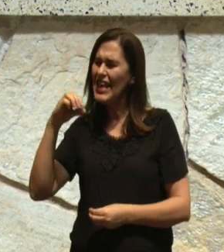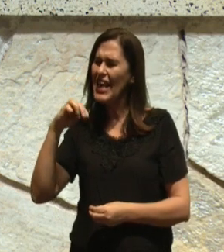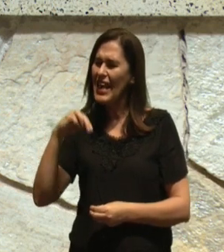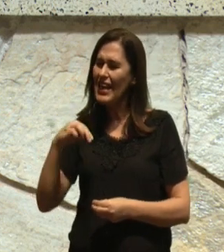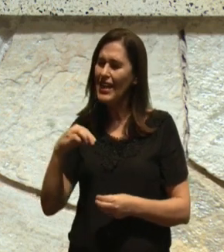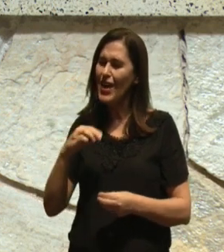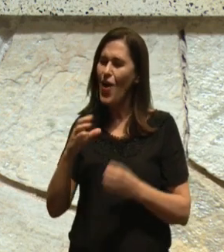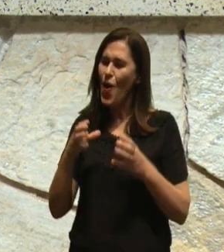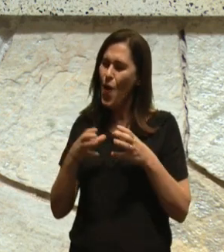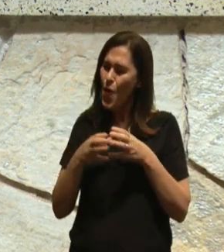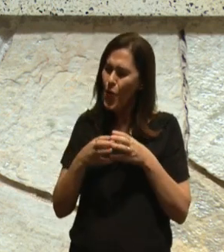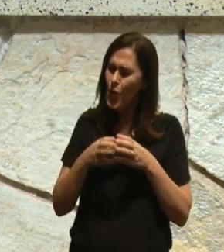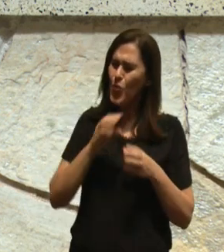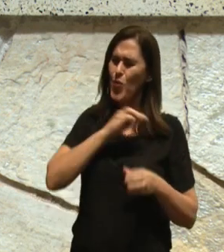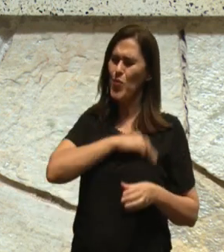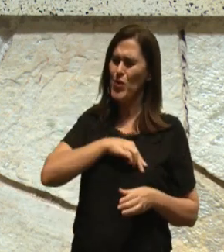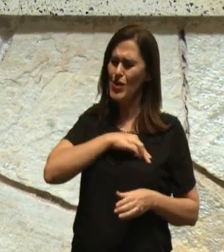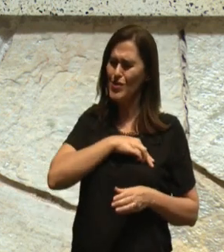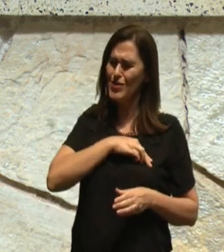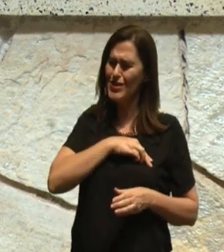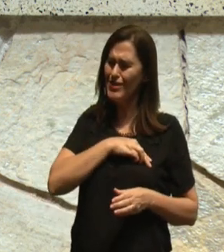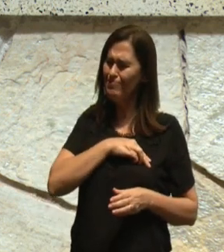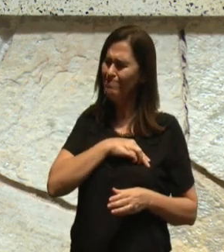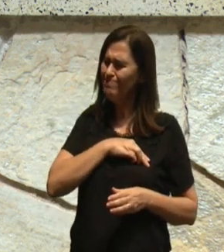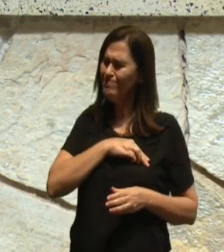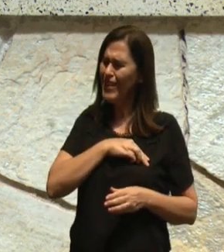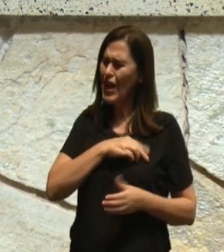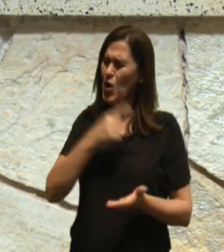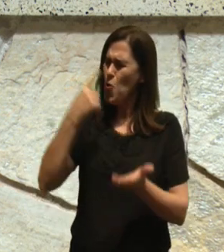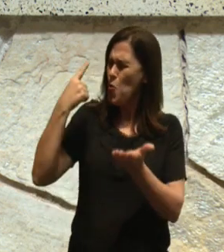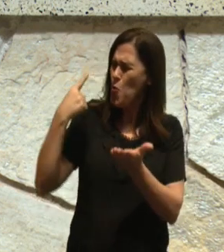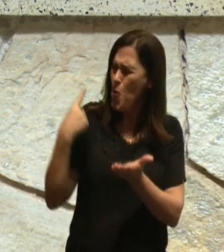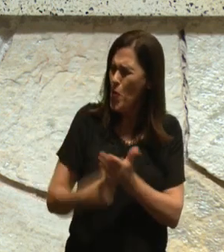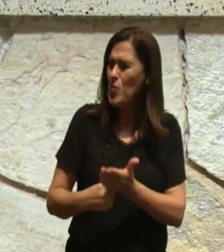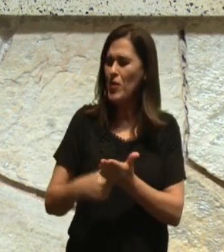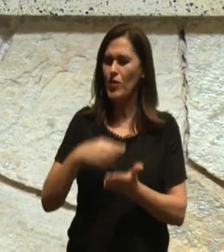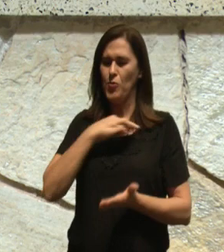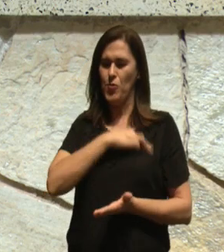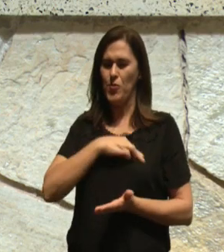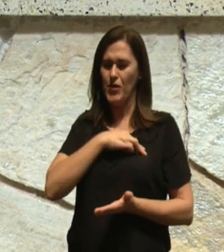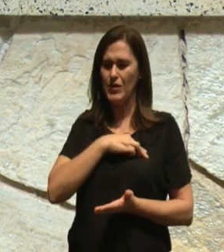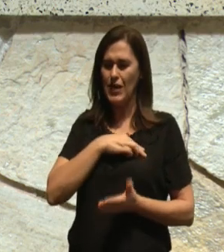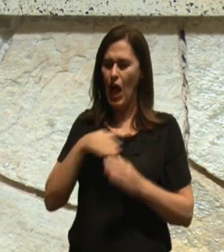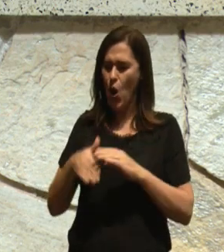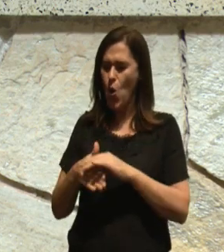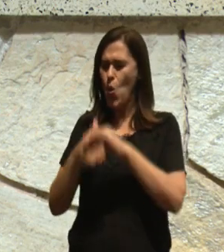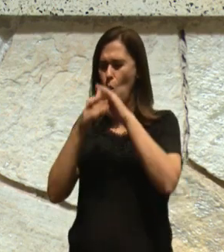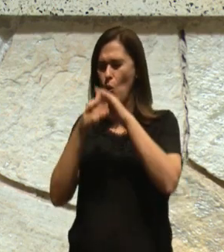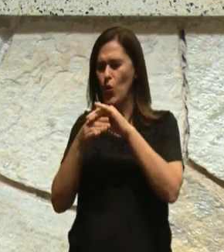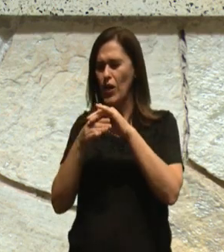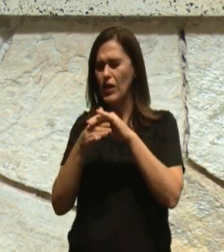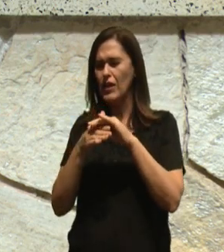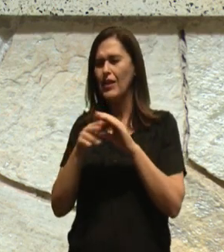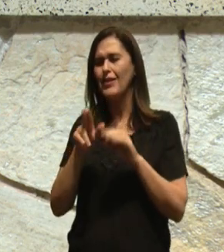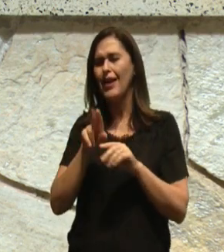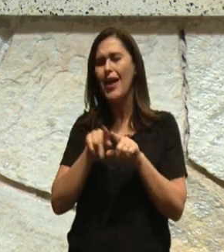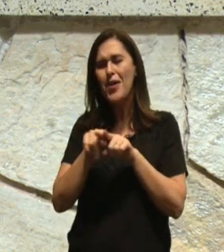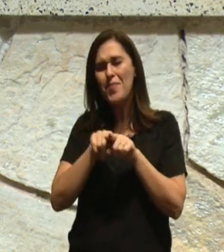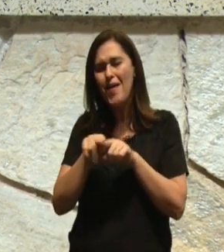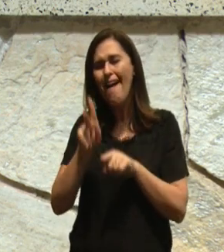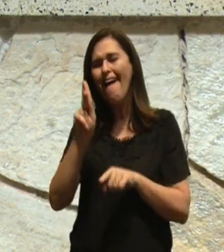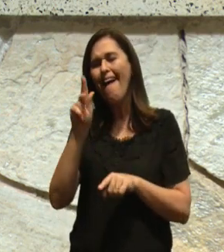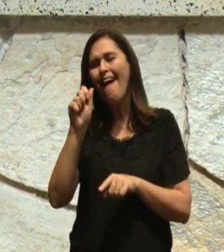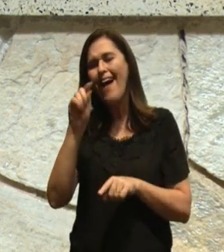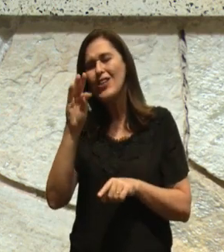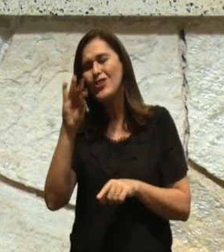organização missionária, Senhor Deus, completamente comprometida com missões, a sua liderança através da irmã Cátia, Senhor Deus, que o Senhor